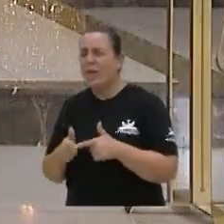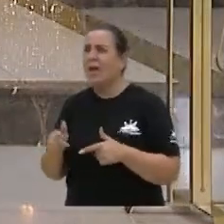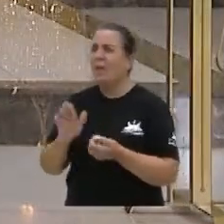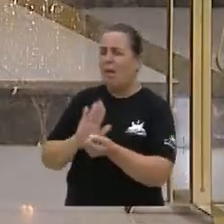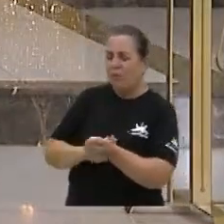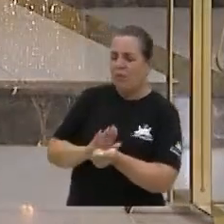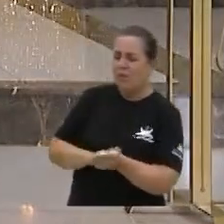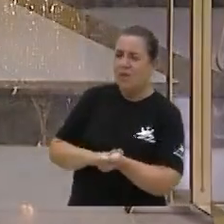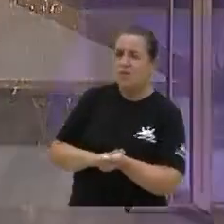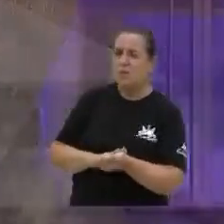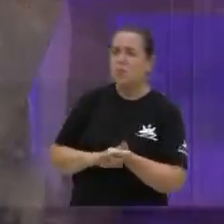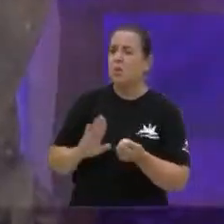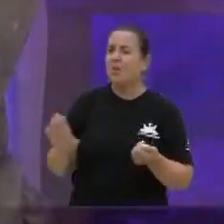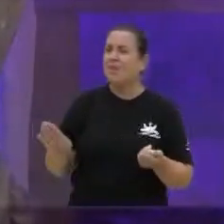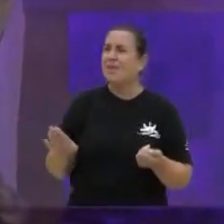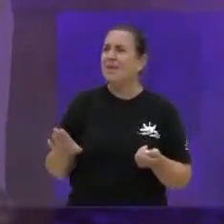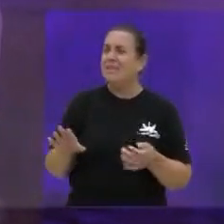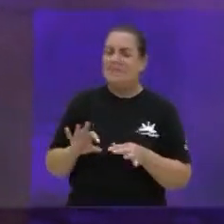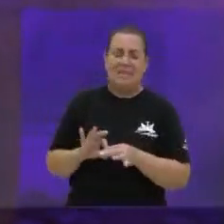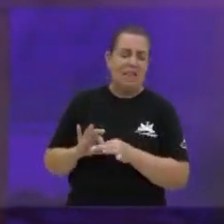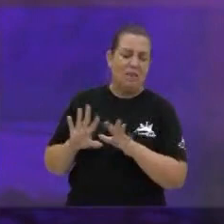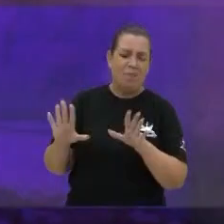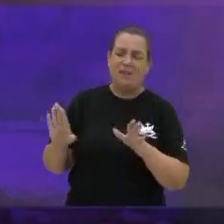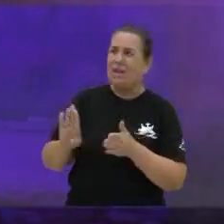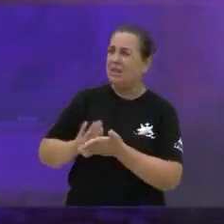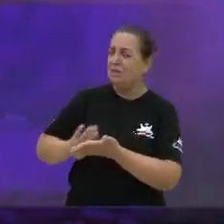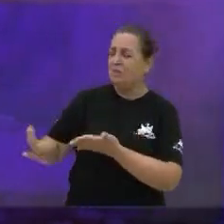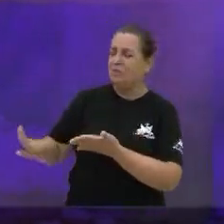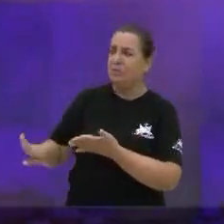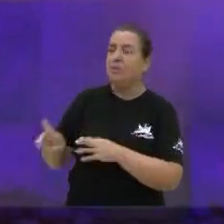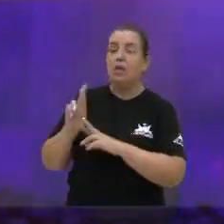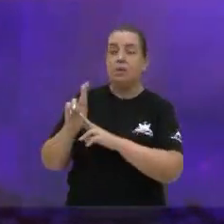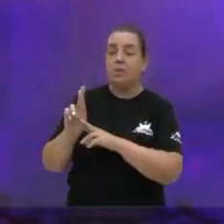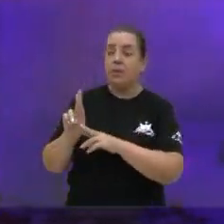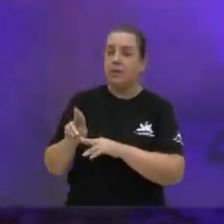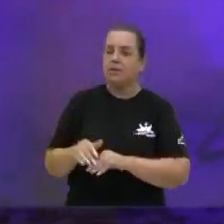que tem tirado a vida, a liberdade, a esperança